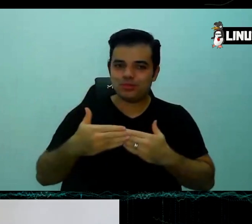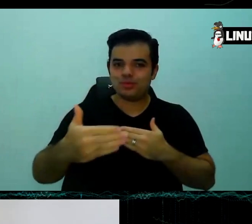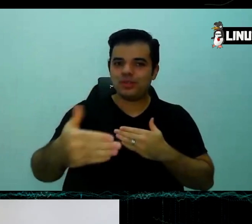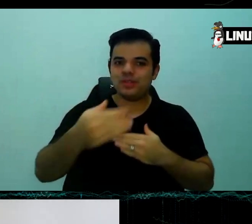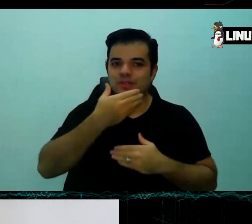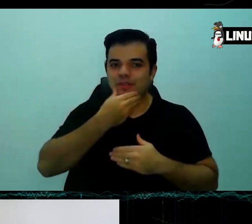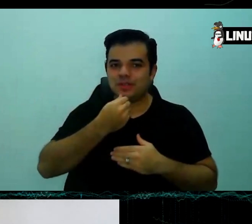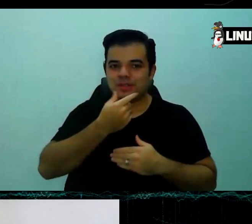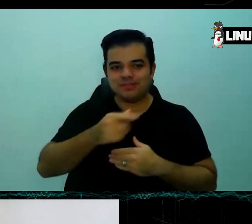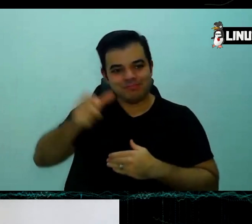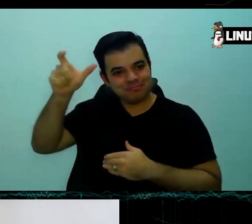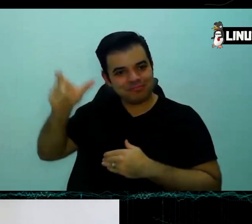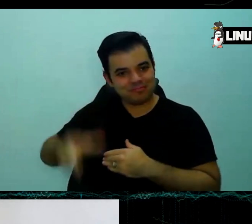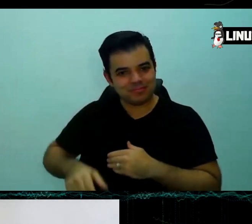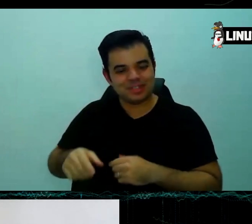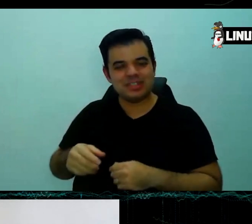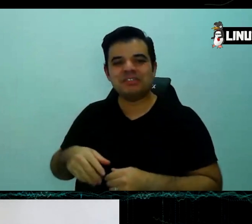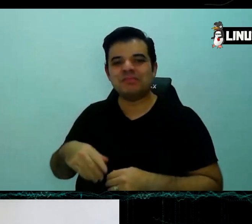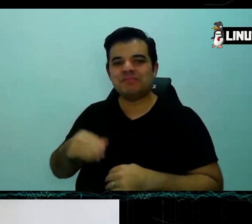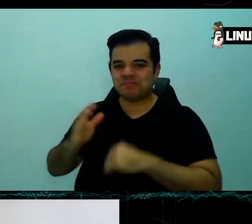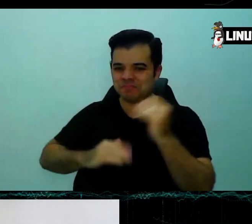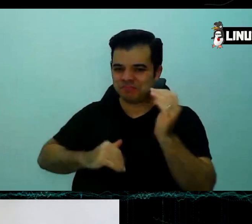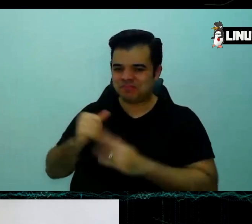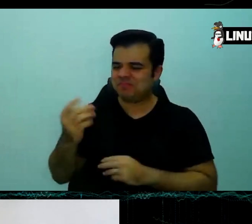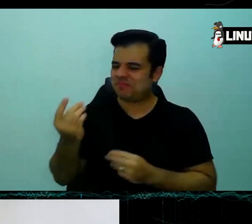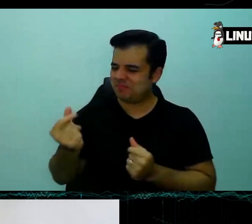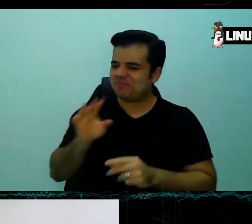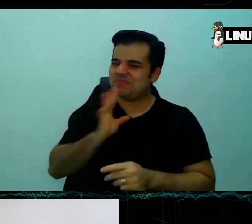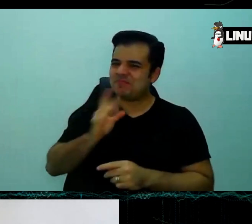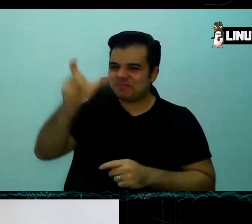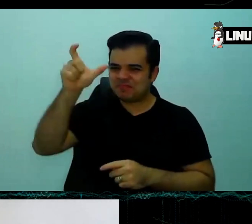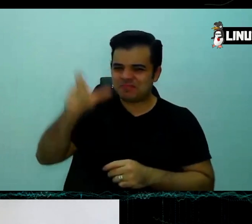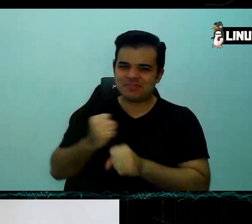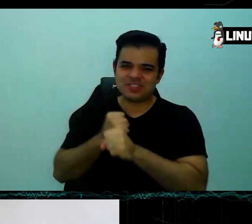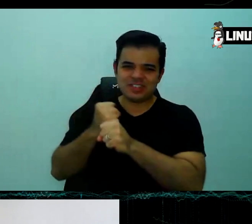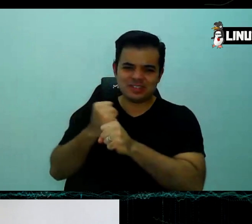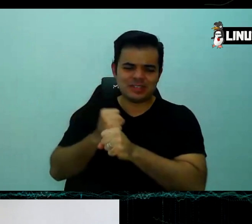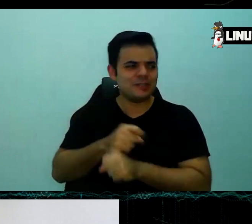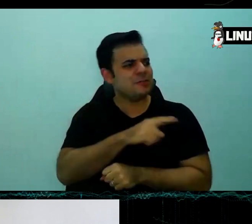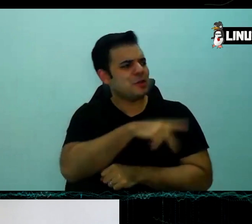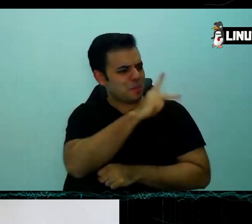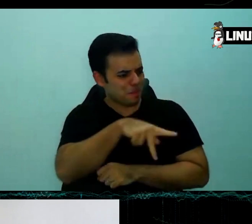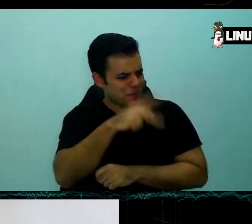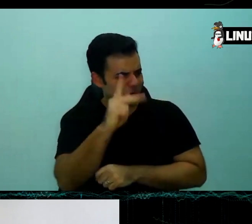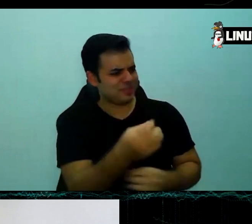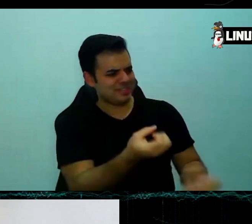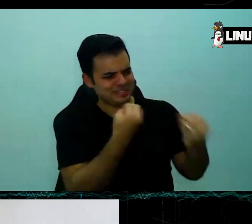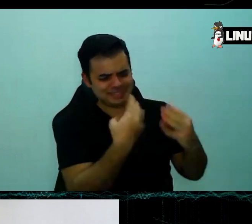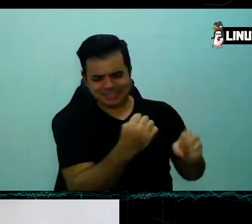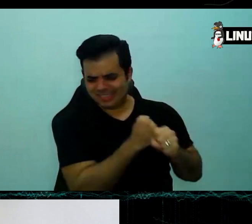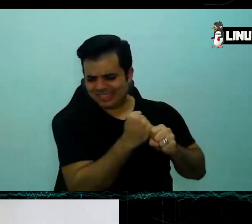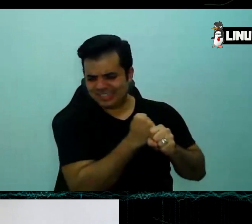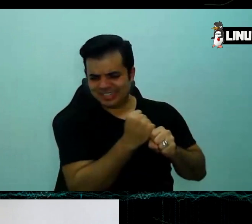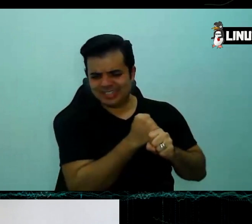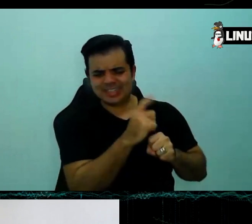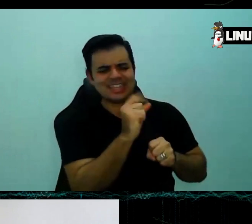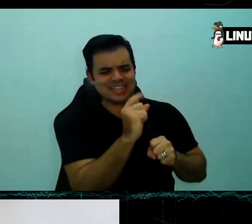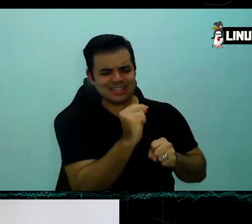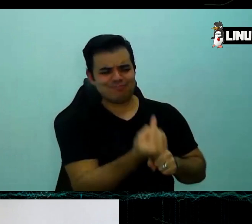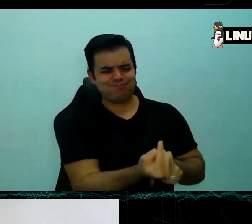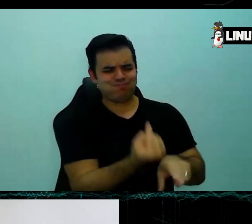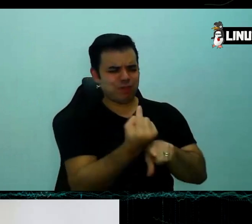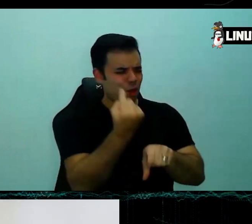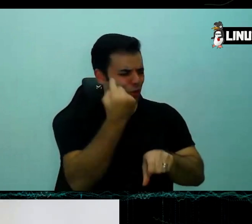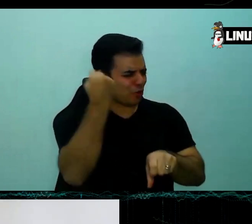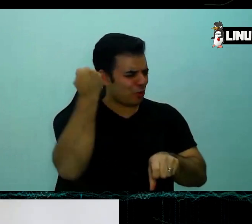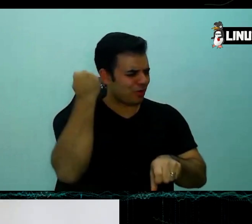Mano, eu te conheço há uma cota, hein, seu Lucas? Cara, você foi meu professor o quê? Uns 10 anos atrás? Desculpa dar a idade pra